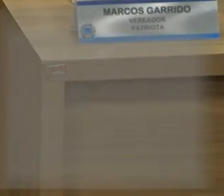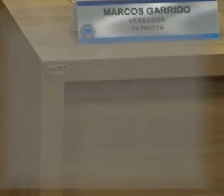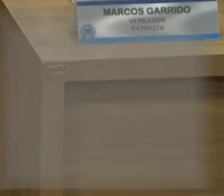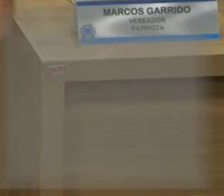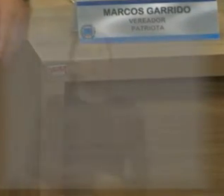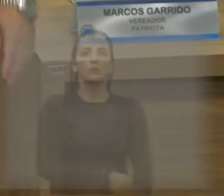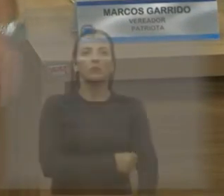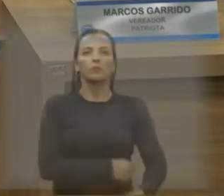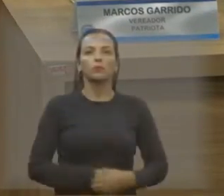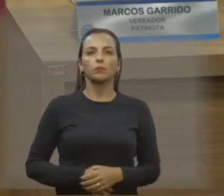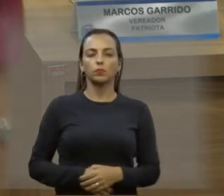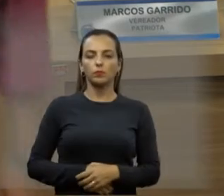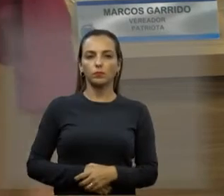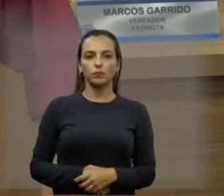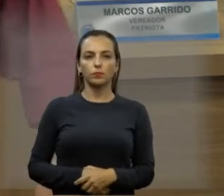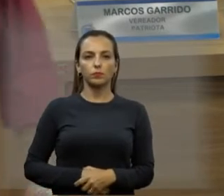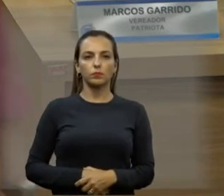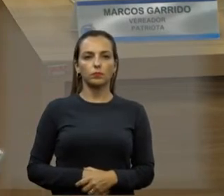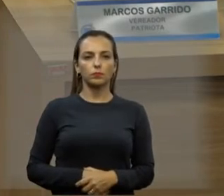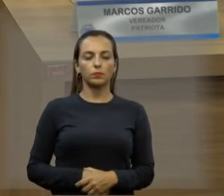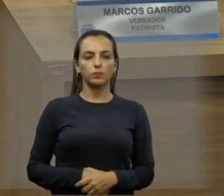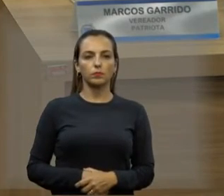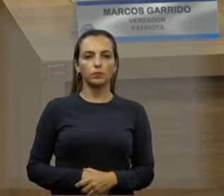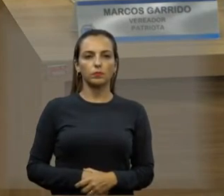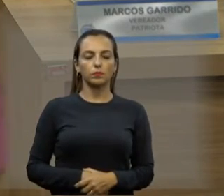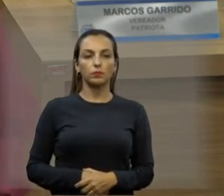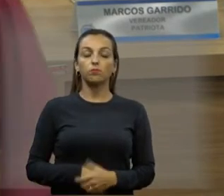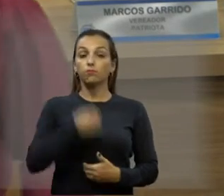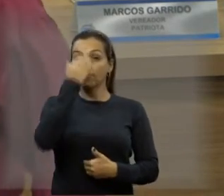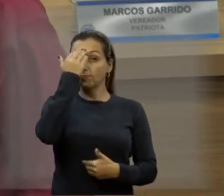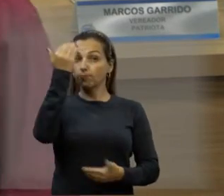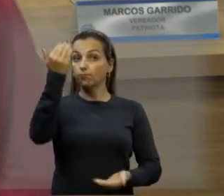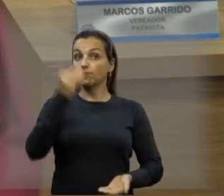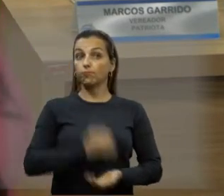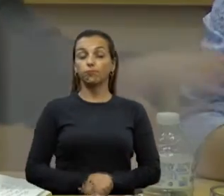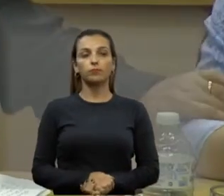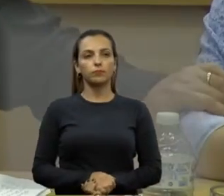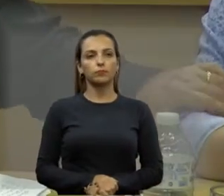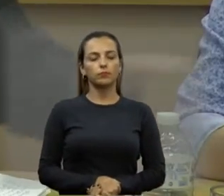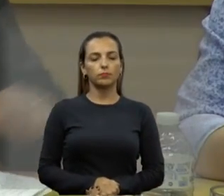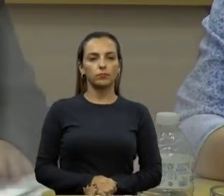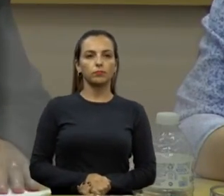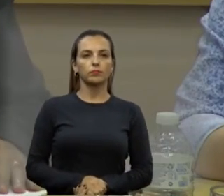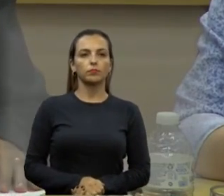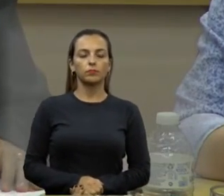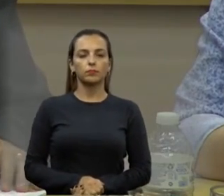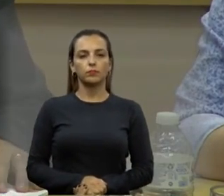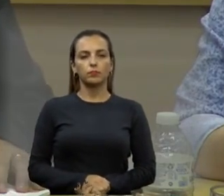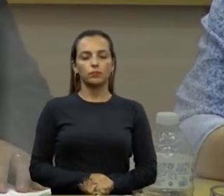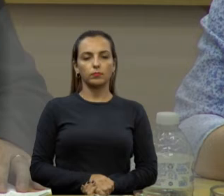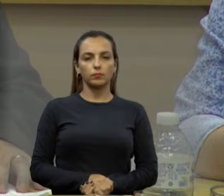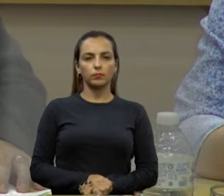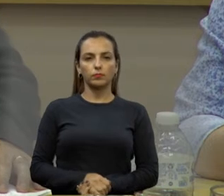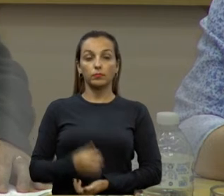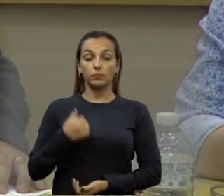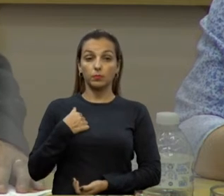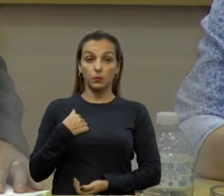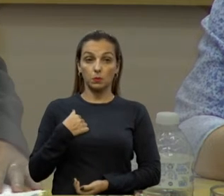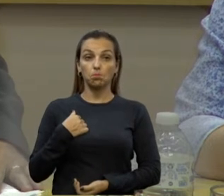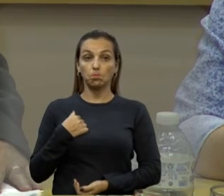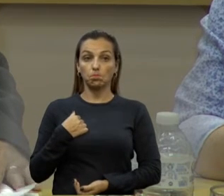E aí e obrigado presidente eu gostaria